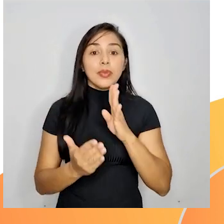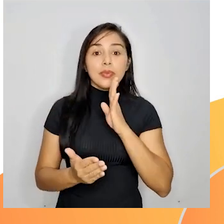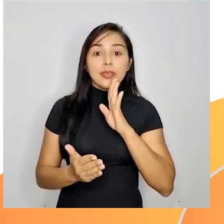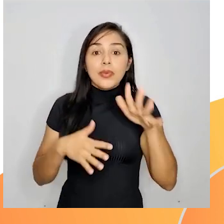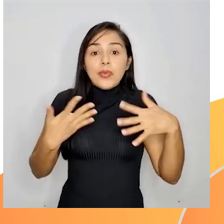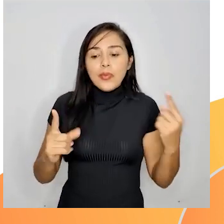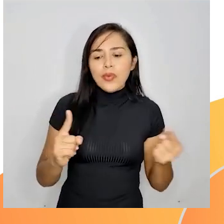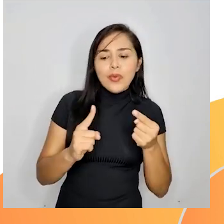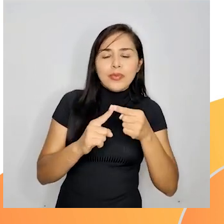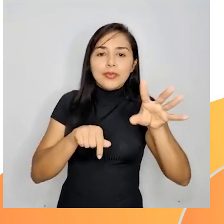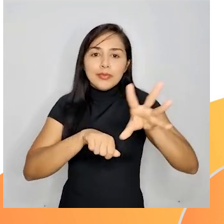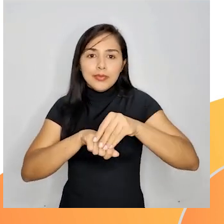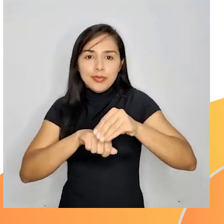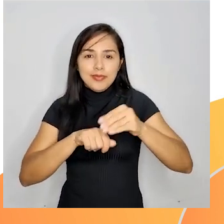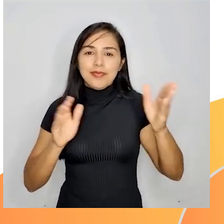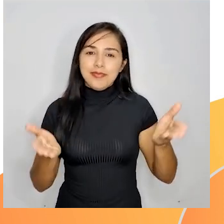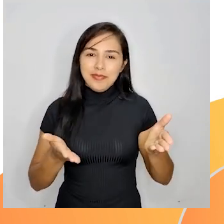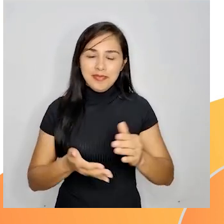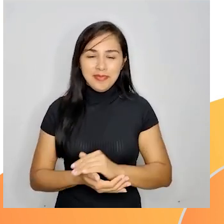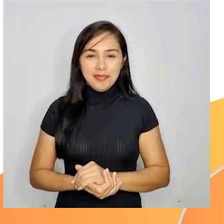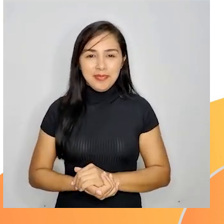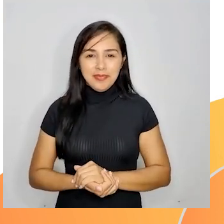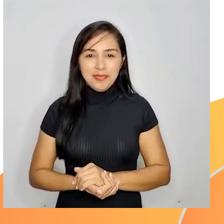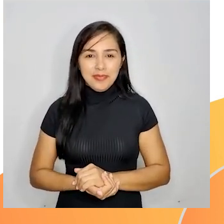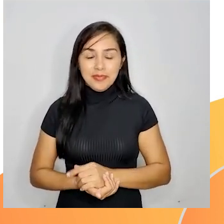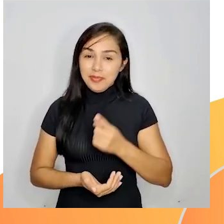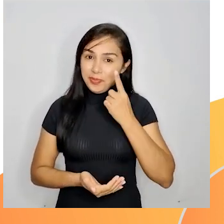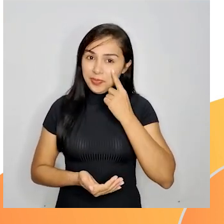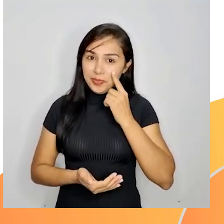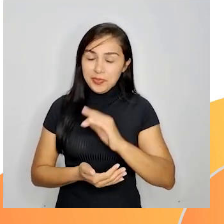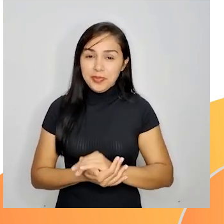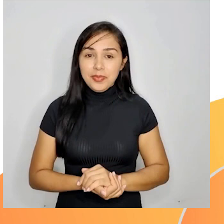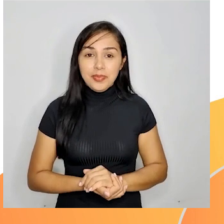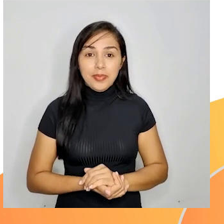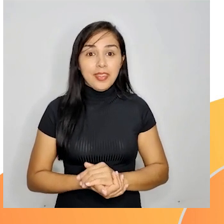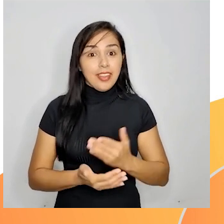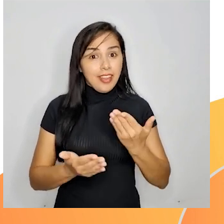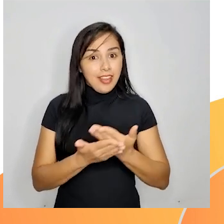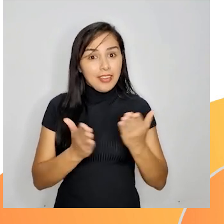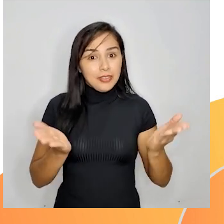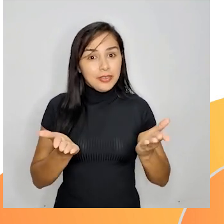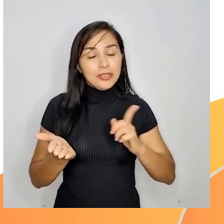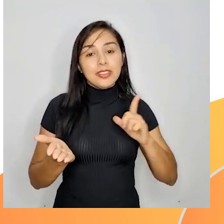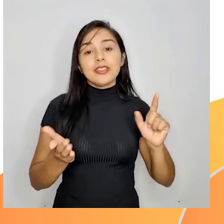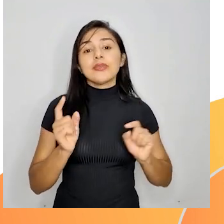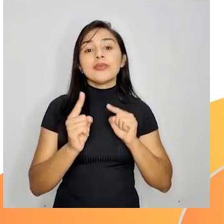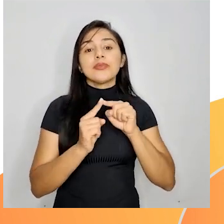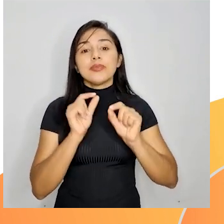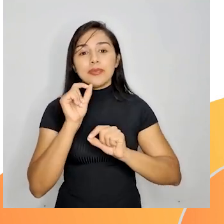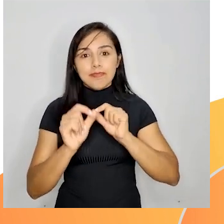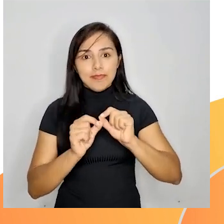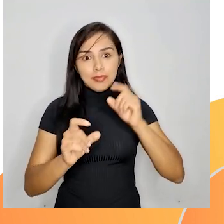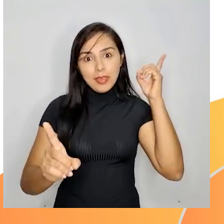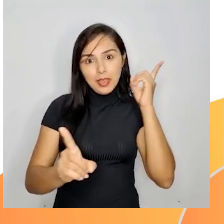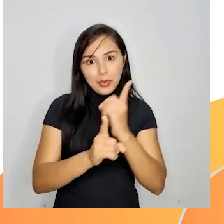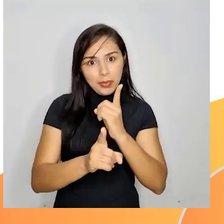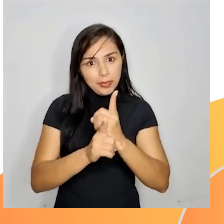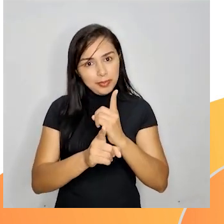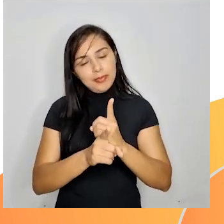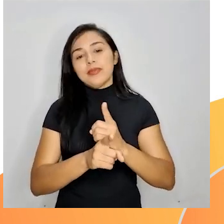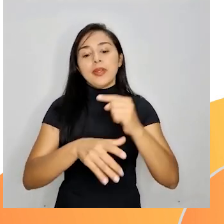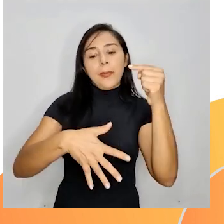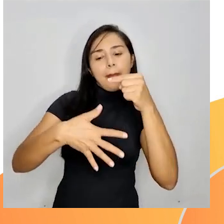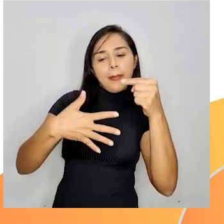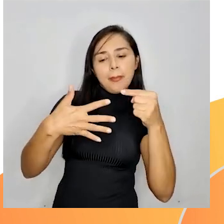nós vamos aprender hoje. Olha só, o objetivo da nossa aula é identificar os aspectos que compõem